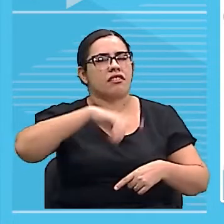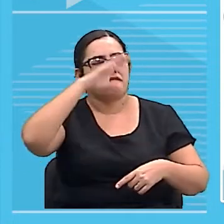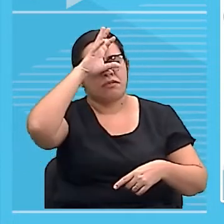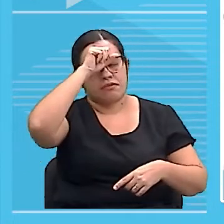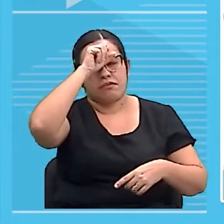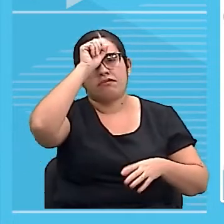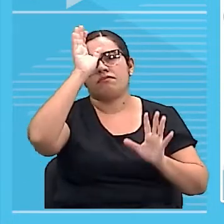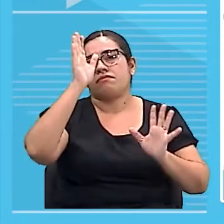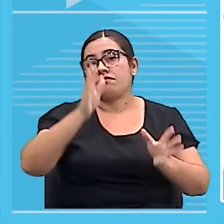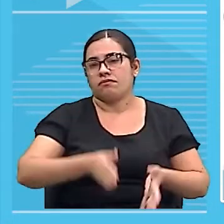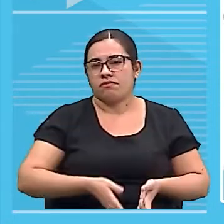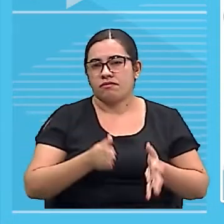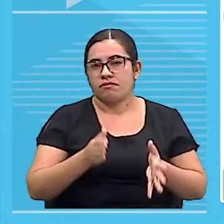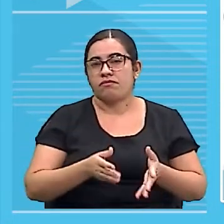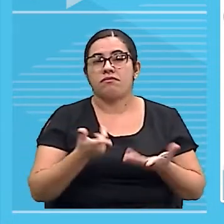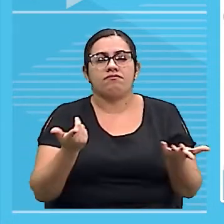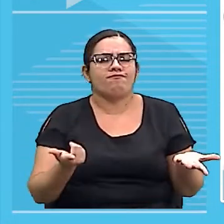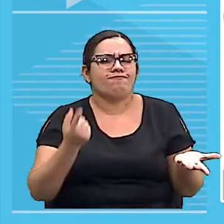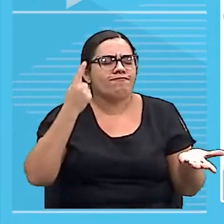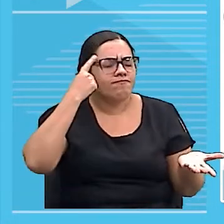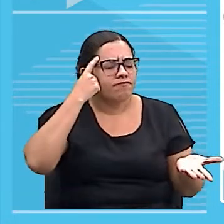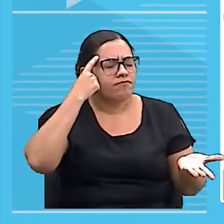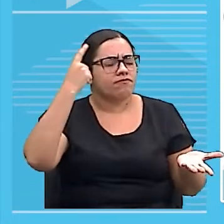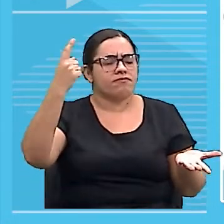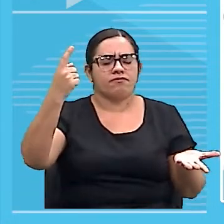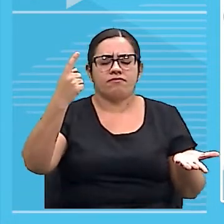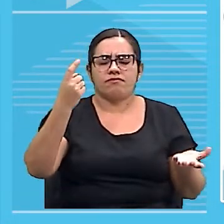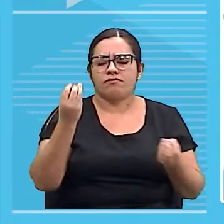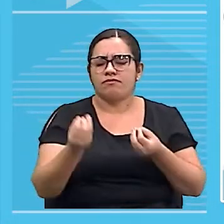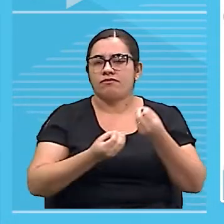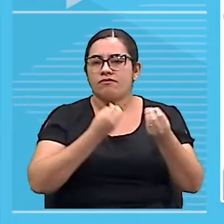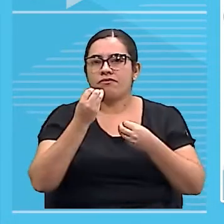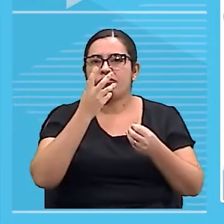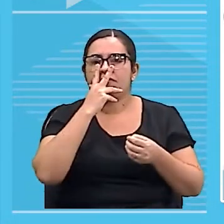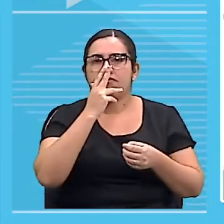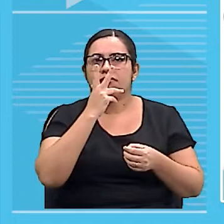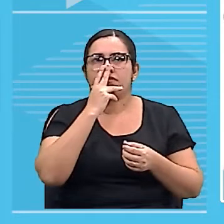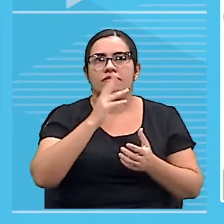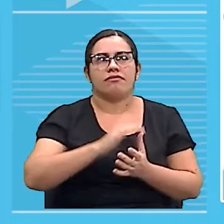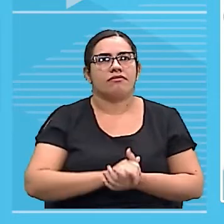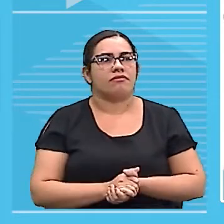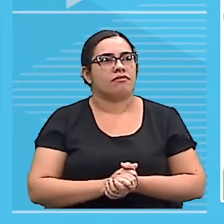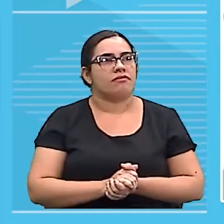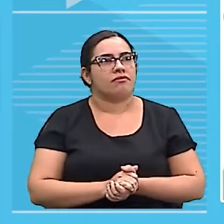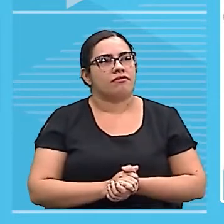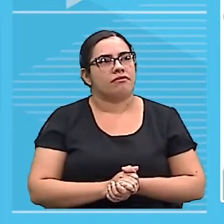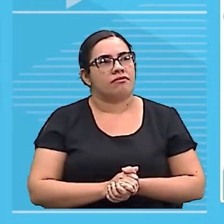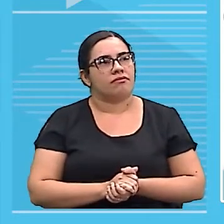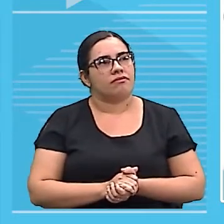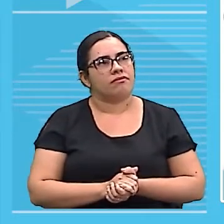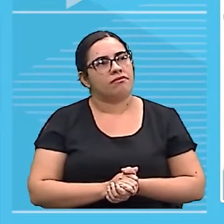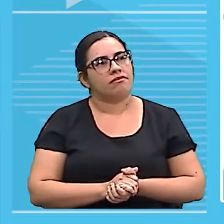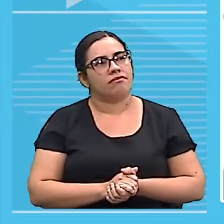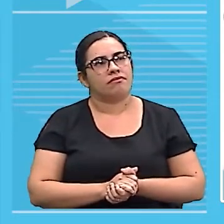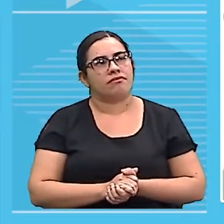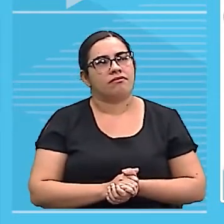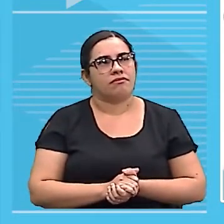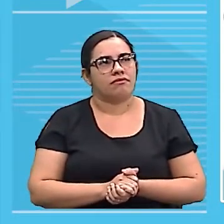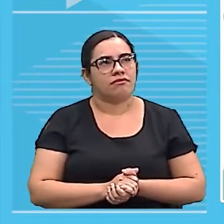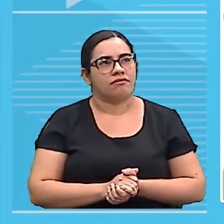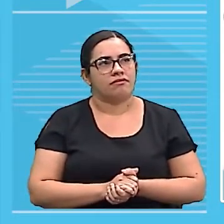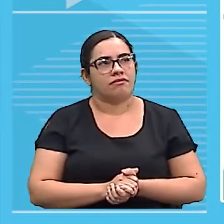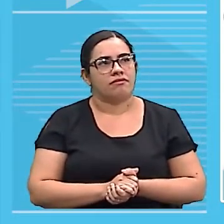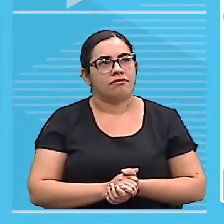Antes te lembra exatamente um circuito de corrida por exemplo você começa